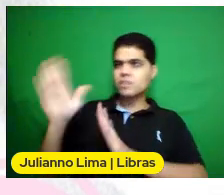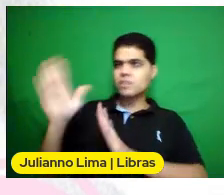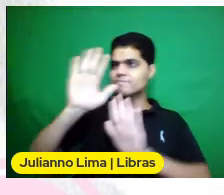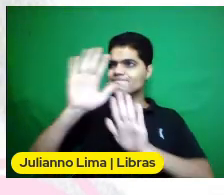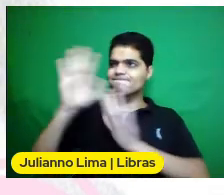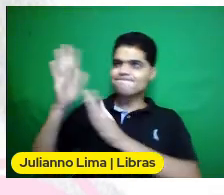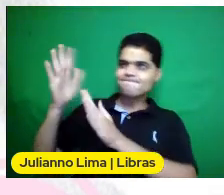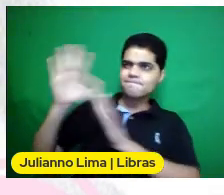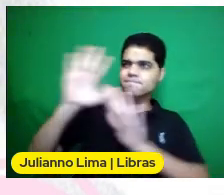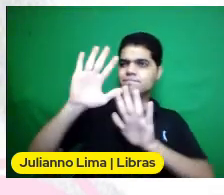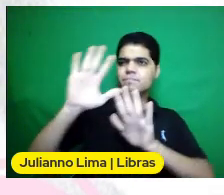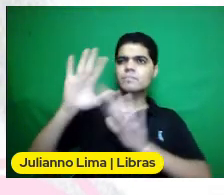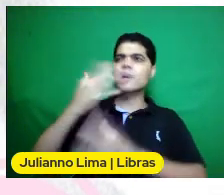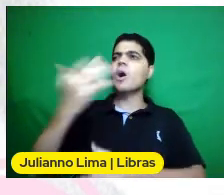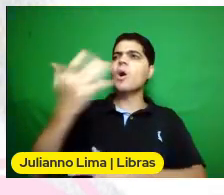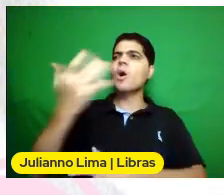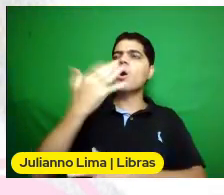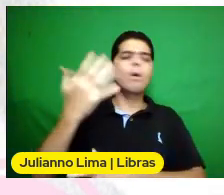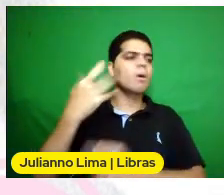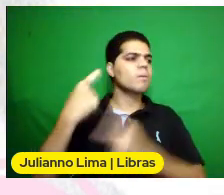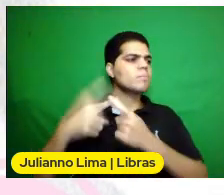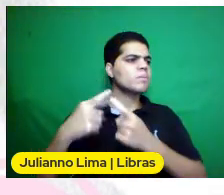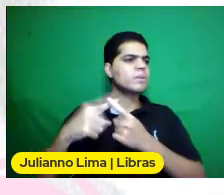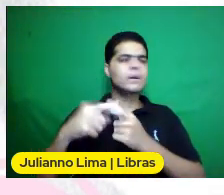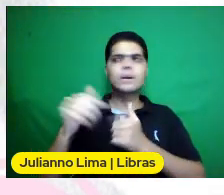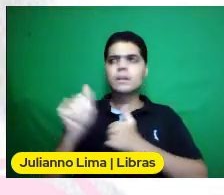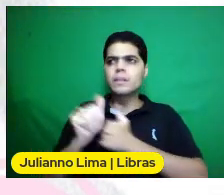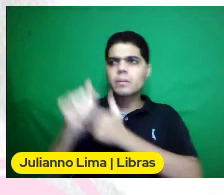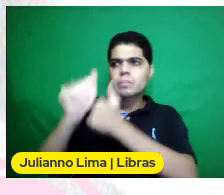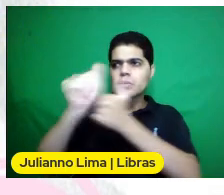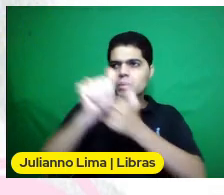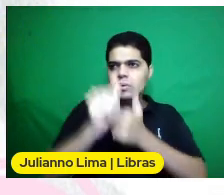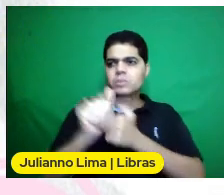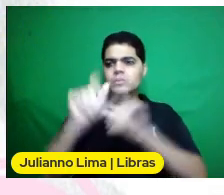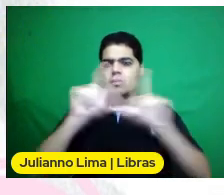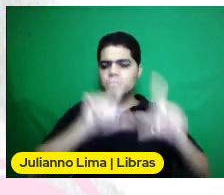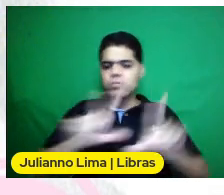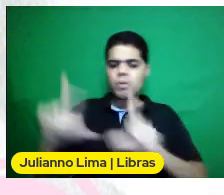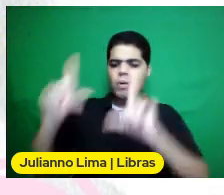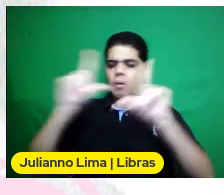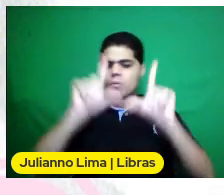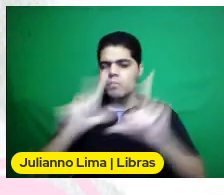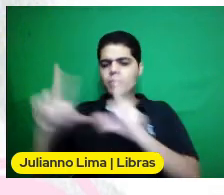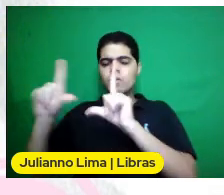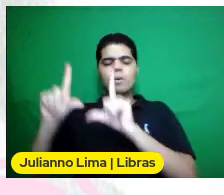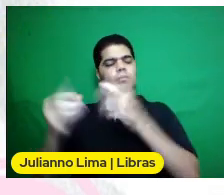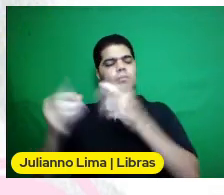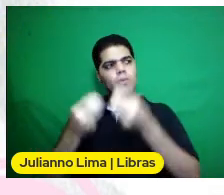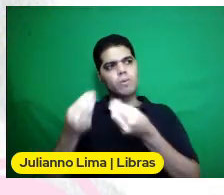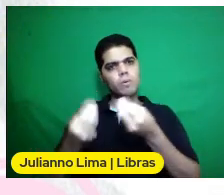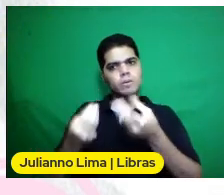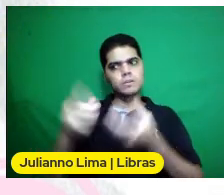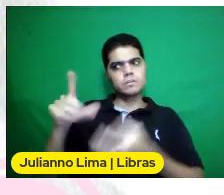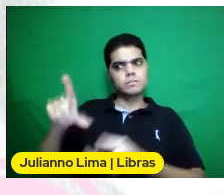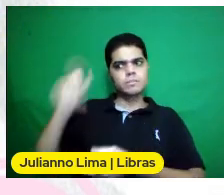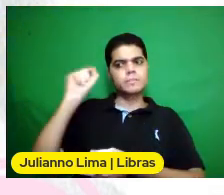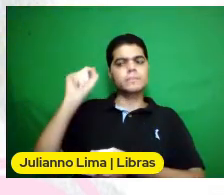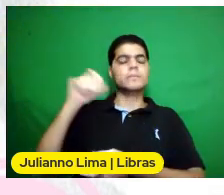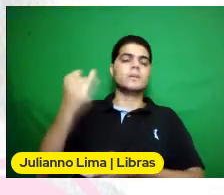cor, está próximo a esta cena? Então, estas escolhas, elas são muito interessantes,